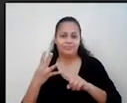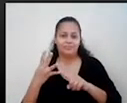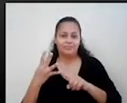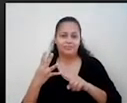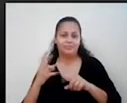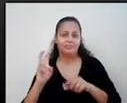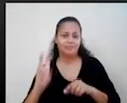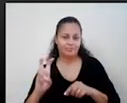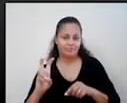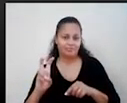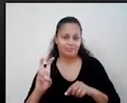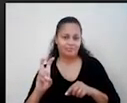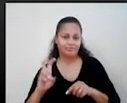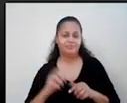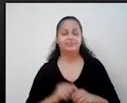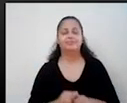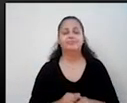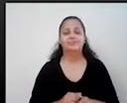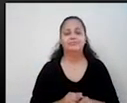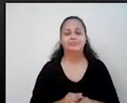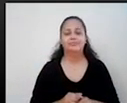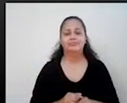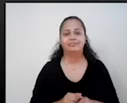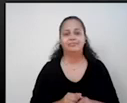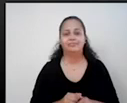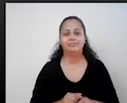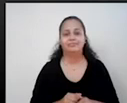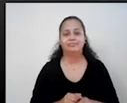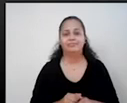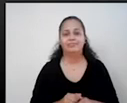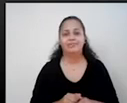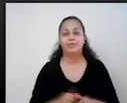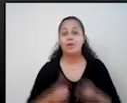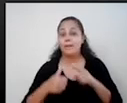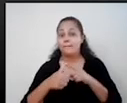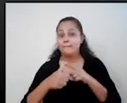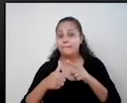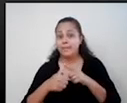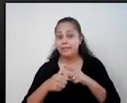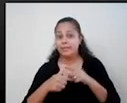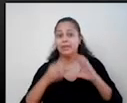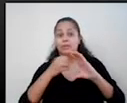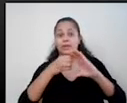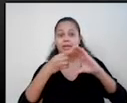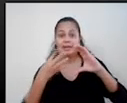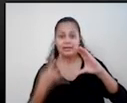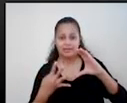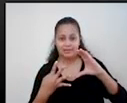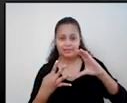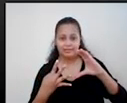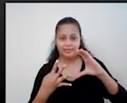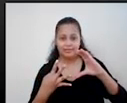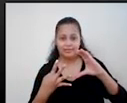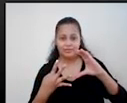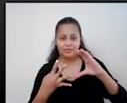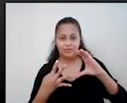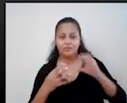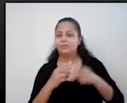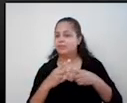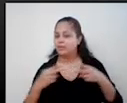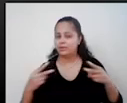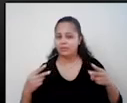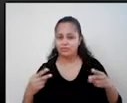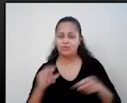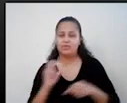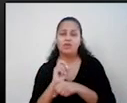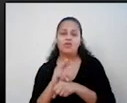e recapitulativo. Vamos ver cada um deles, vai. Predicativo vai dar uma característica daquele ser ou daquele objeto.